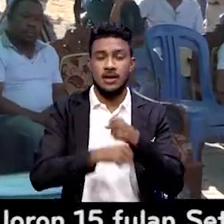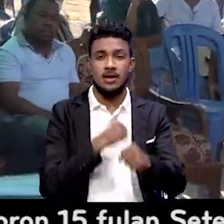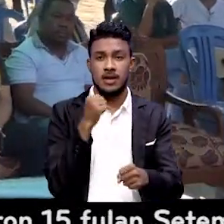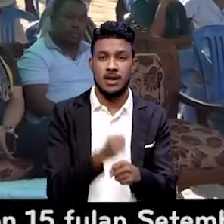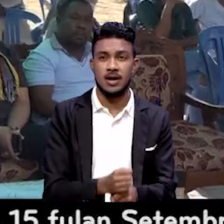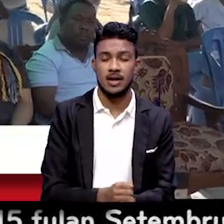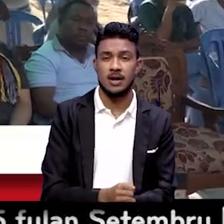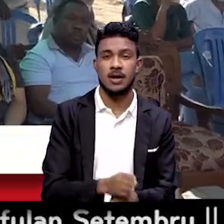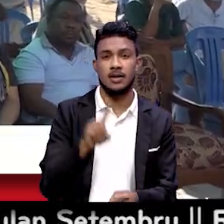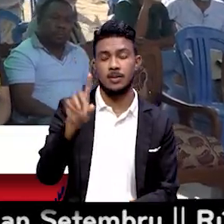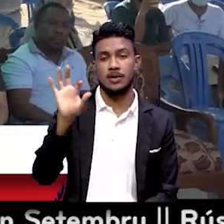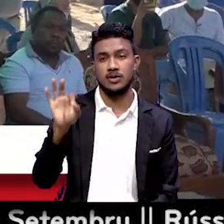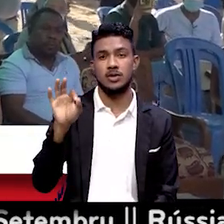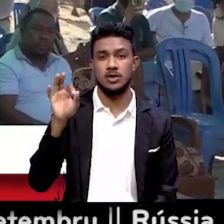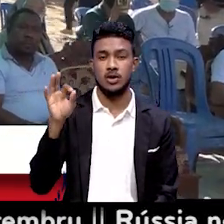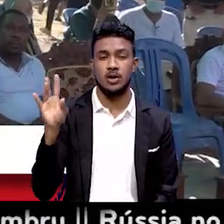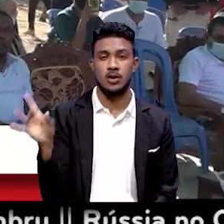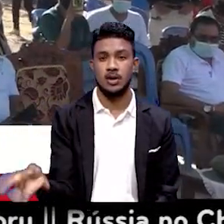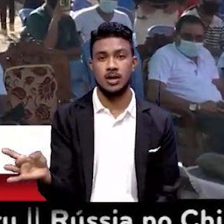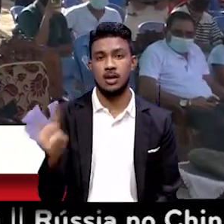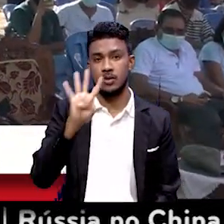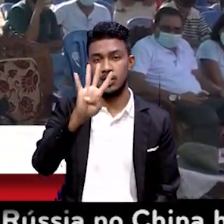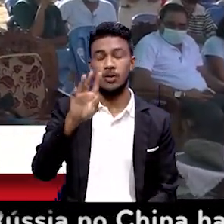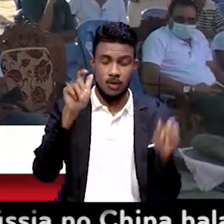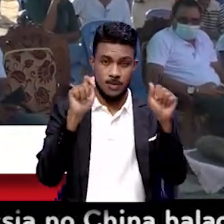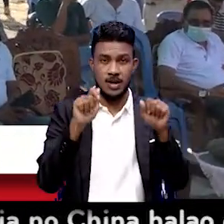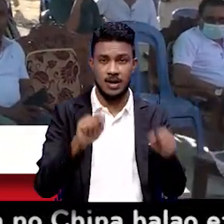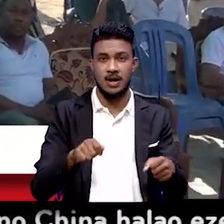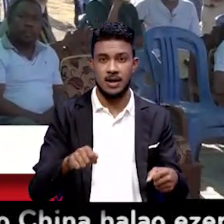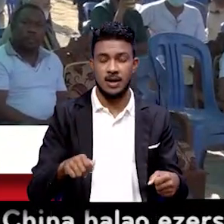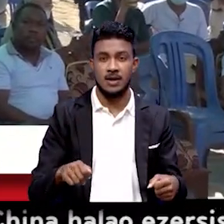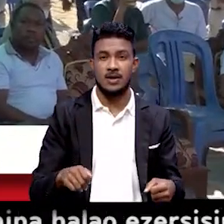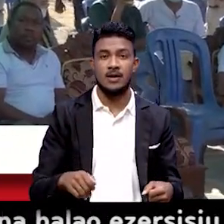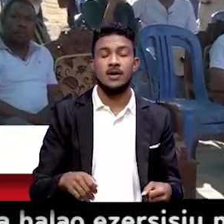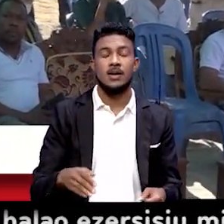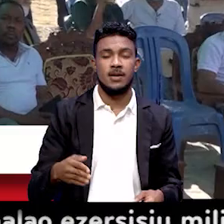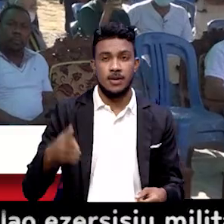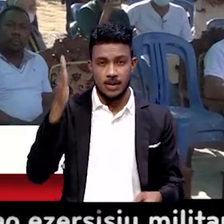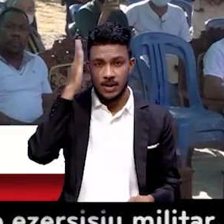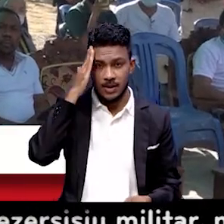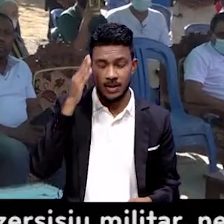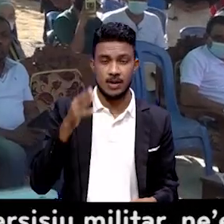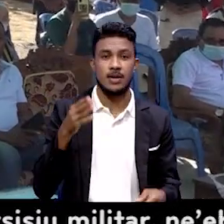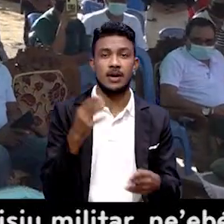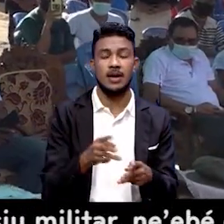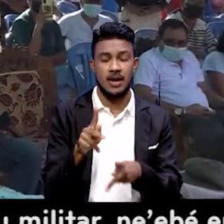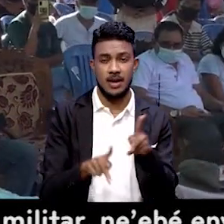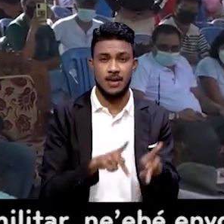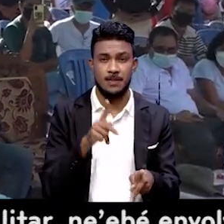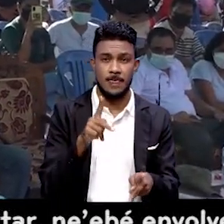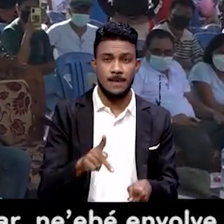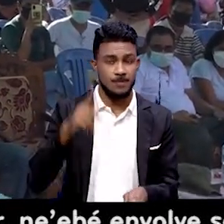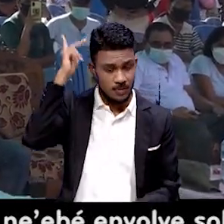84. Mas foi em Bele. Com mira de dia. Dom Martinho batou e a